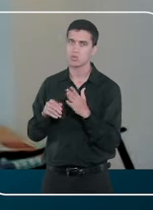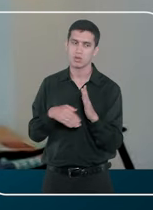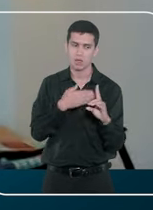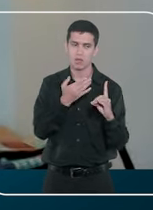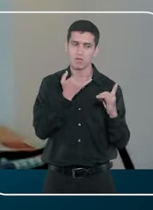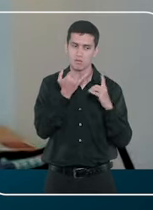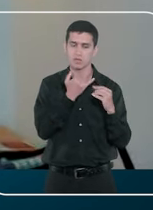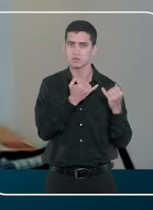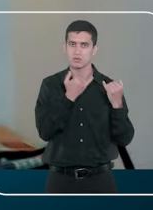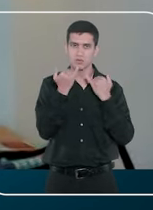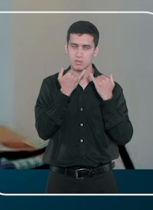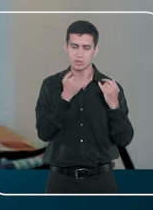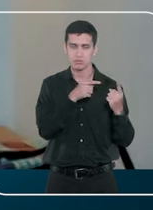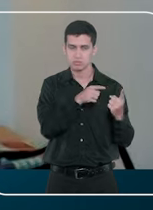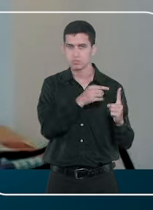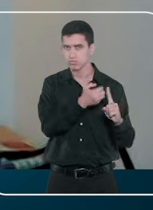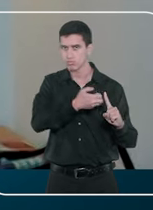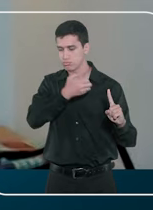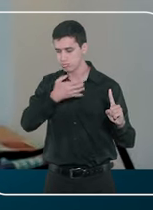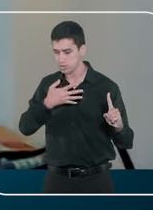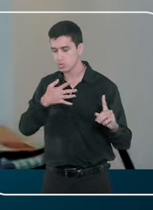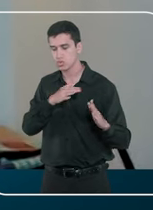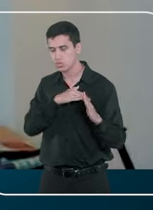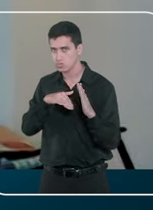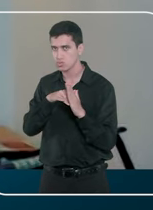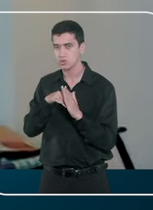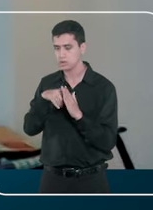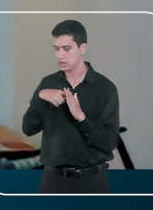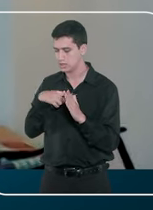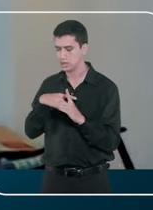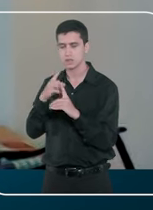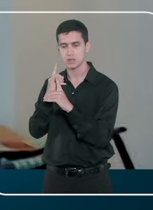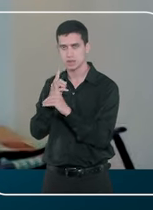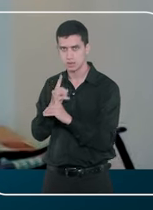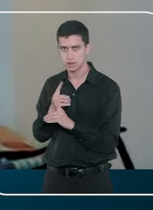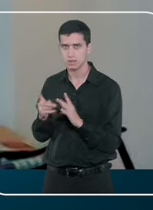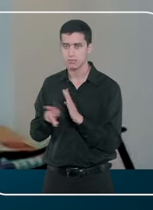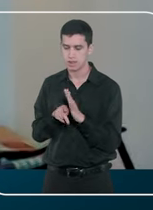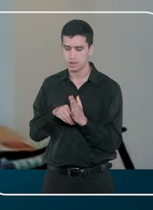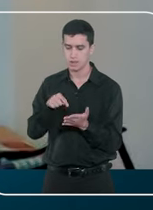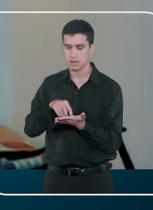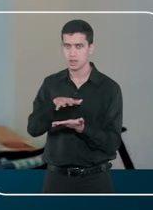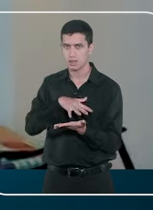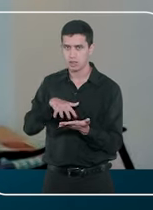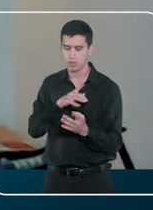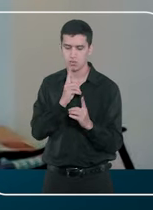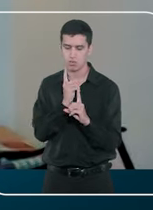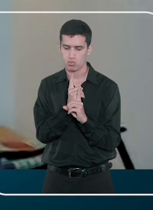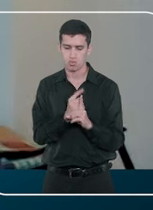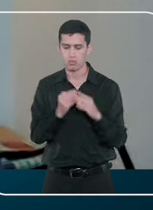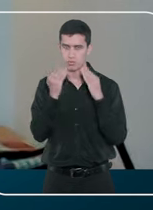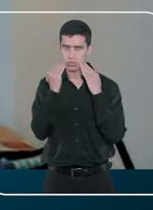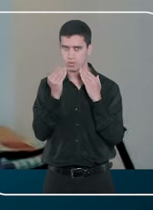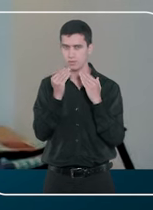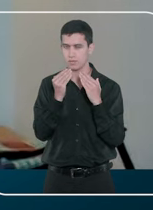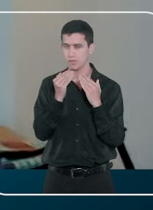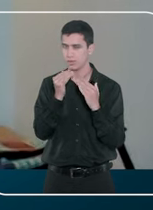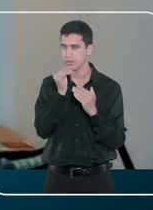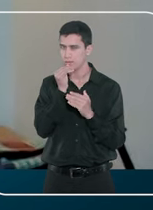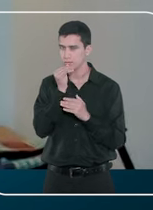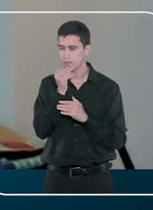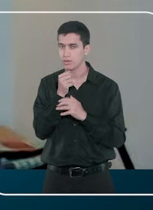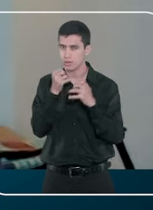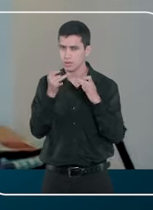colaborador, enfim, todos esses atos que derivam desse meio de obter prova. Vou colocar um ponto aqui,